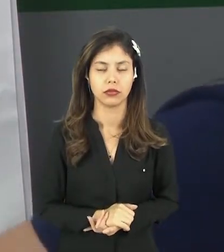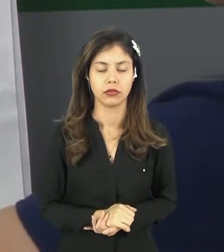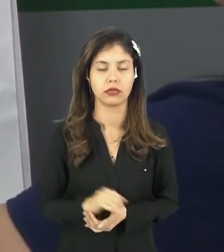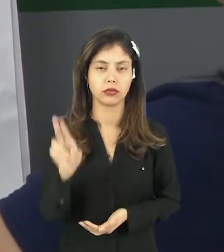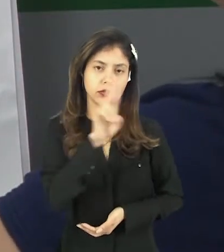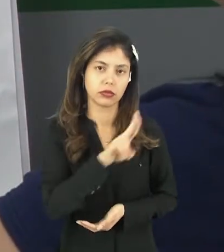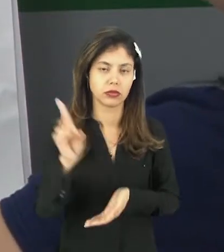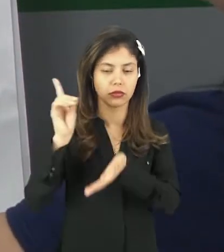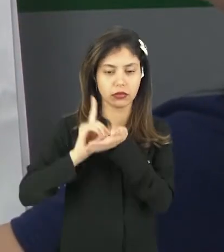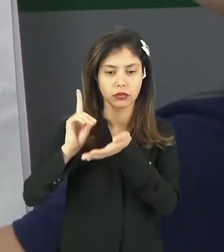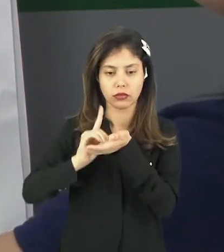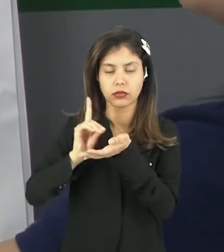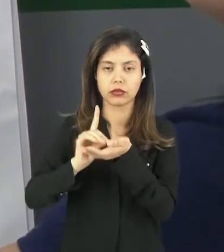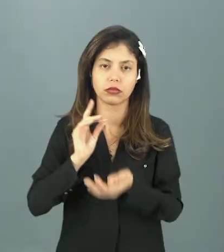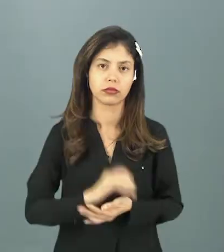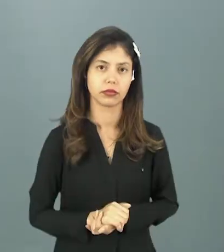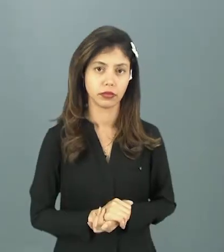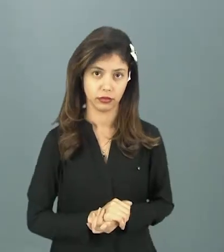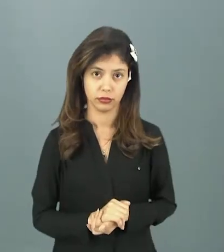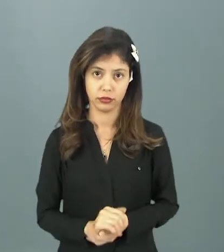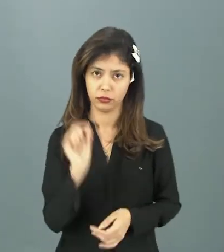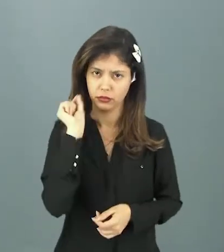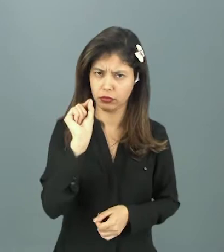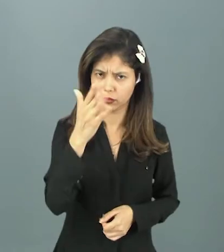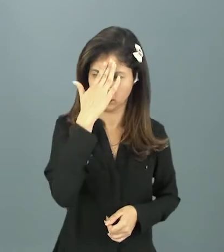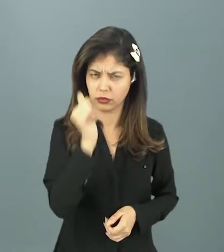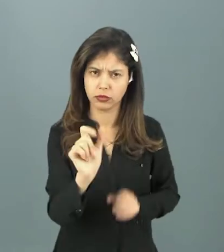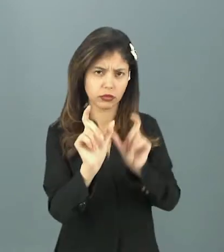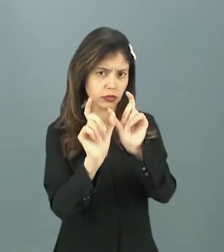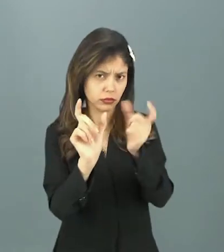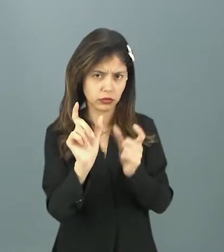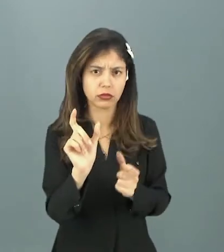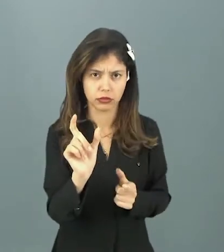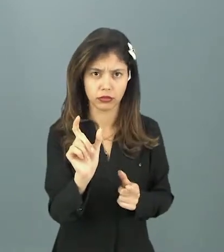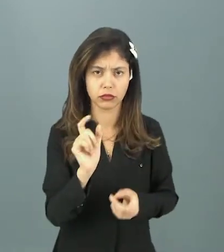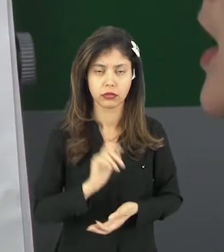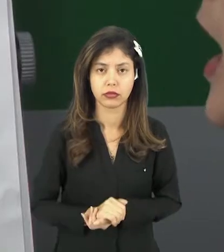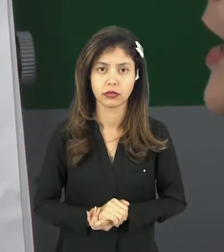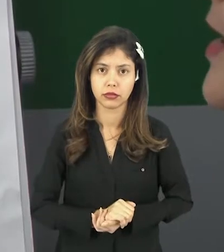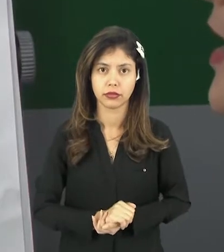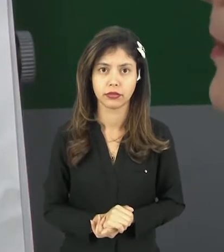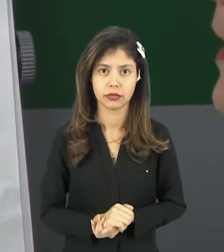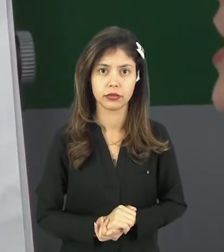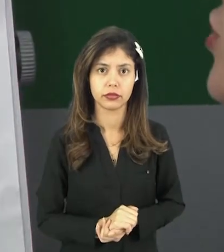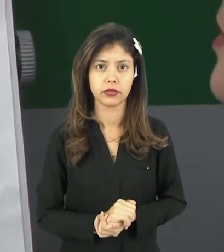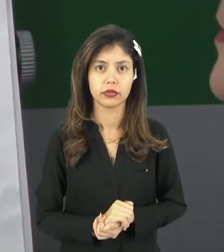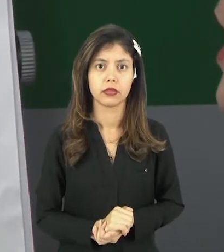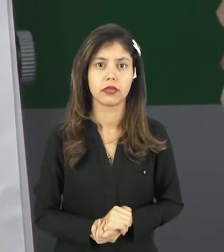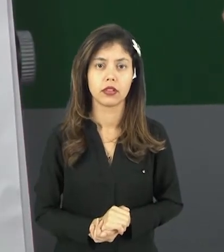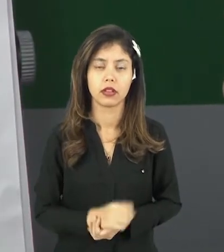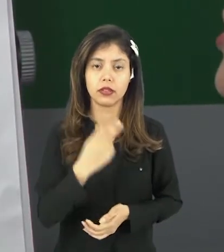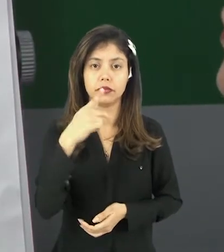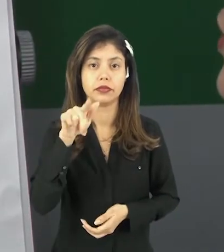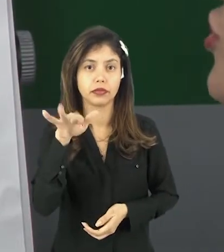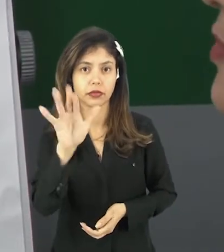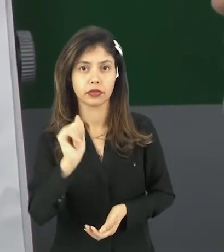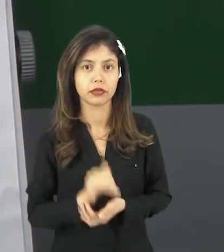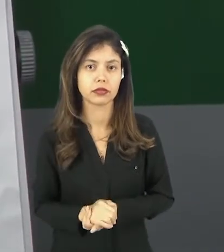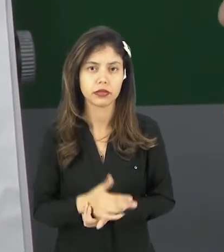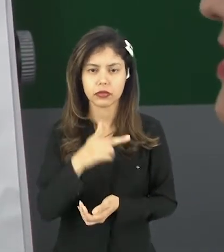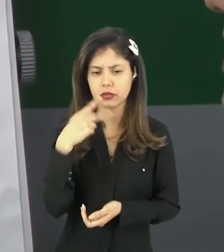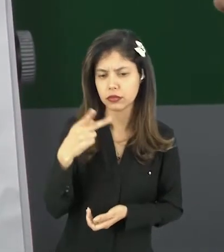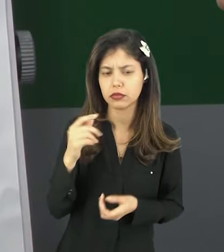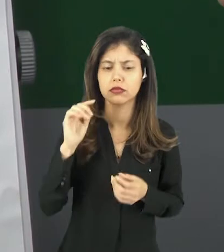Uso do dicionário. Então, você sabe o que é um verbete? Vamos observar aí, ok? Aí tá aí a página. Lá a gente falou